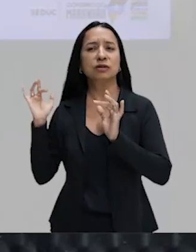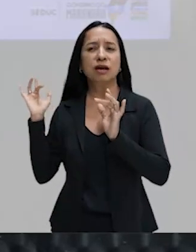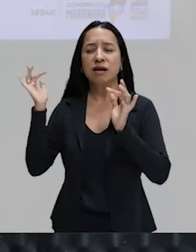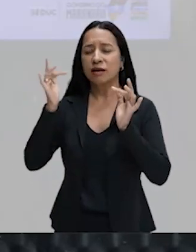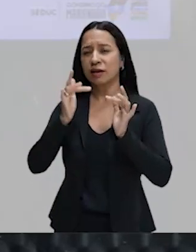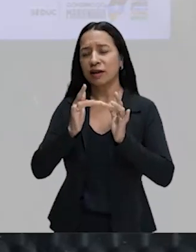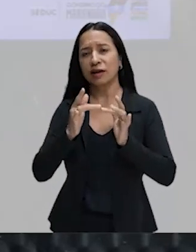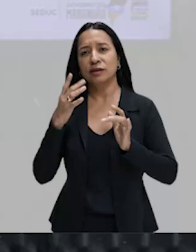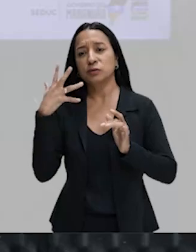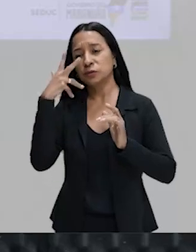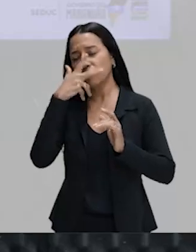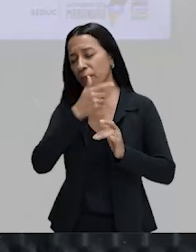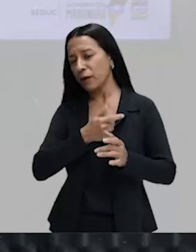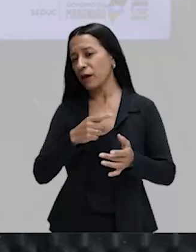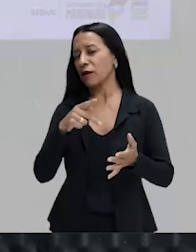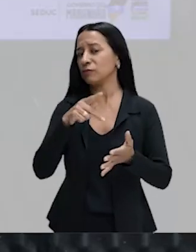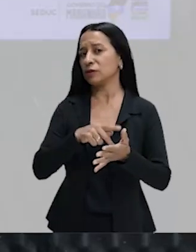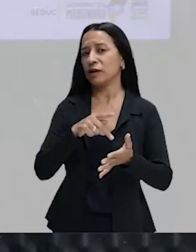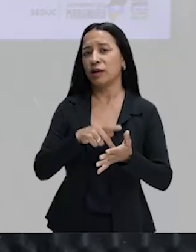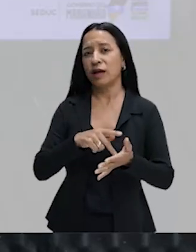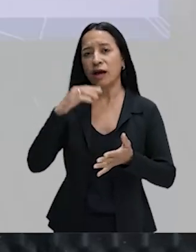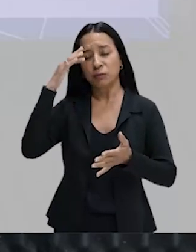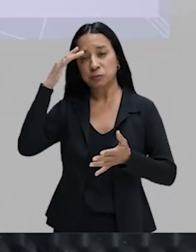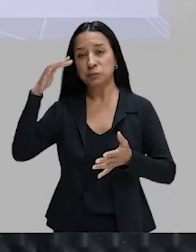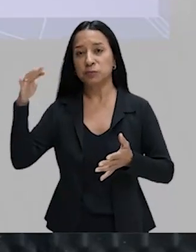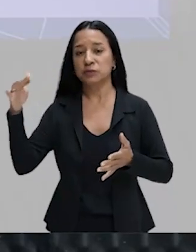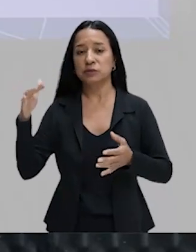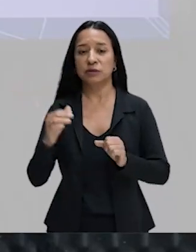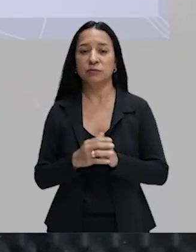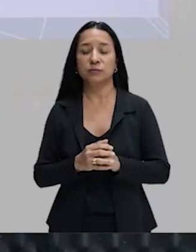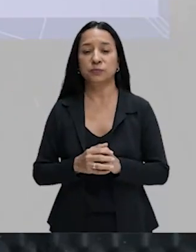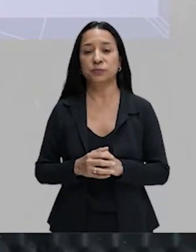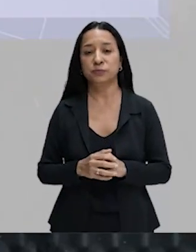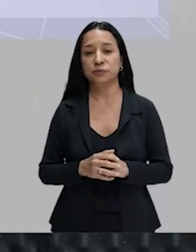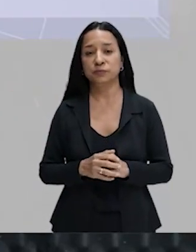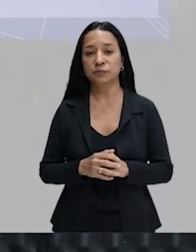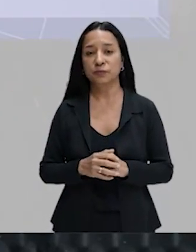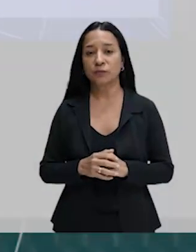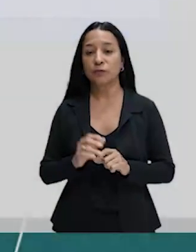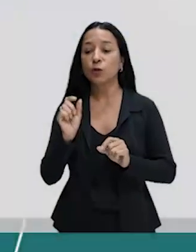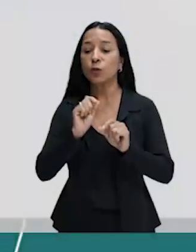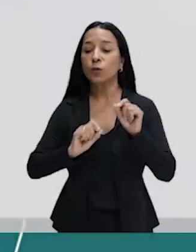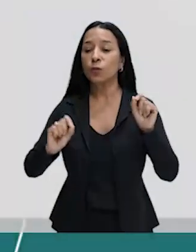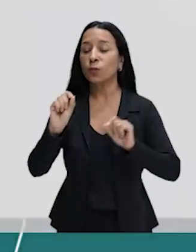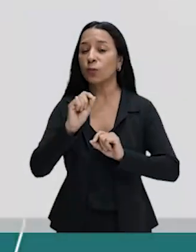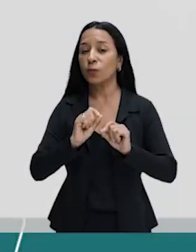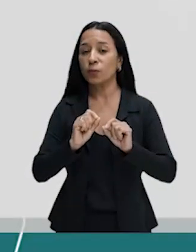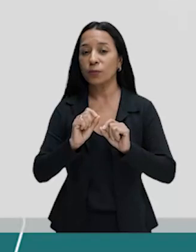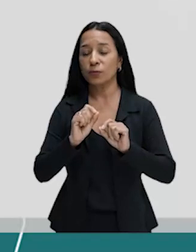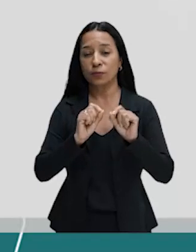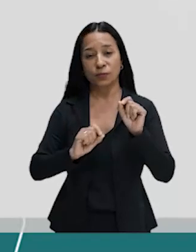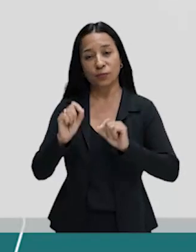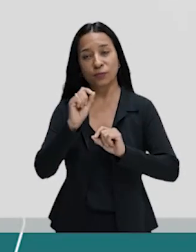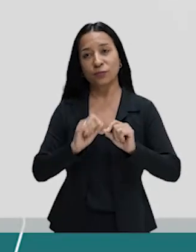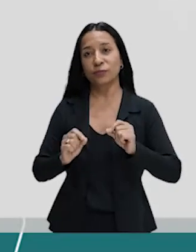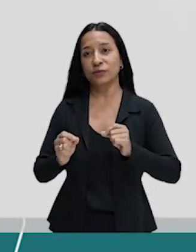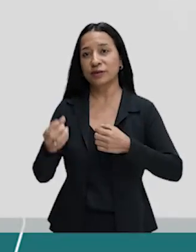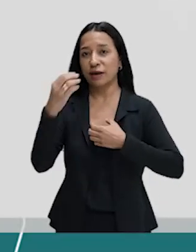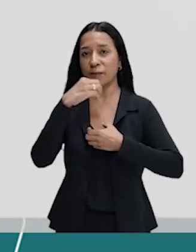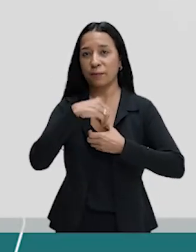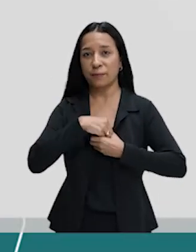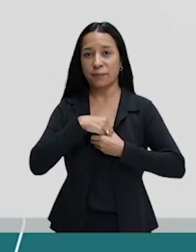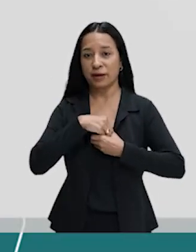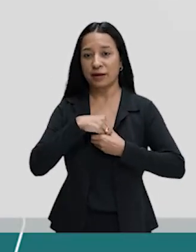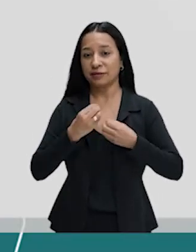que tem de ficção? Tá? Vamos falar hoje do que é parnasianismo. O título da aula é Parnasianismo